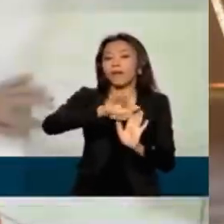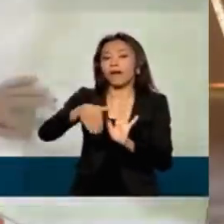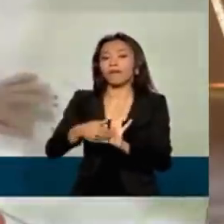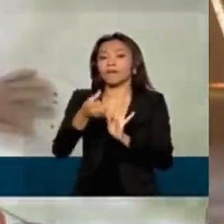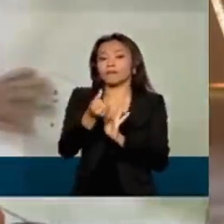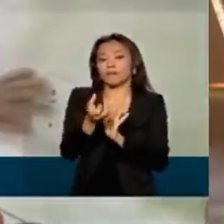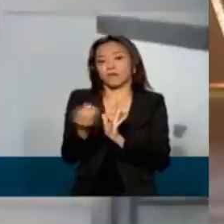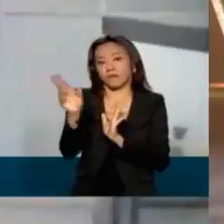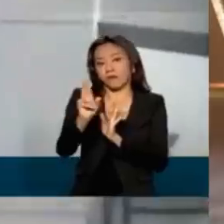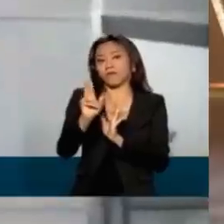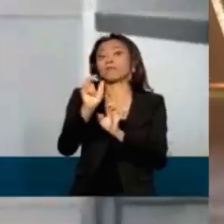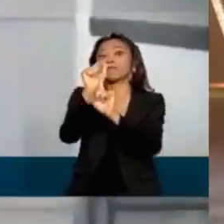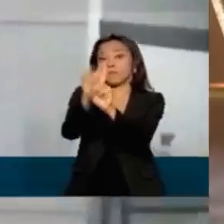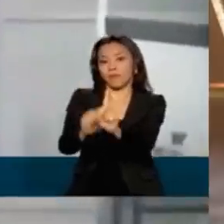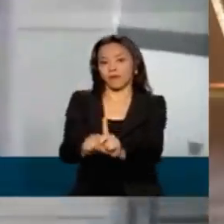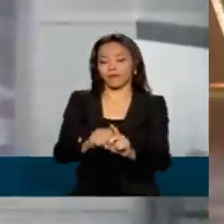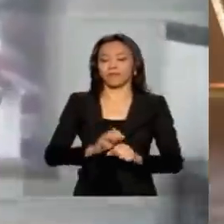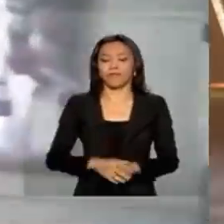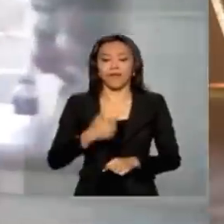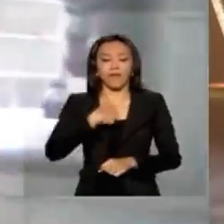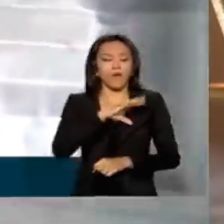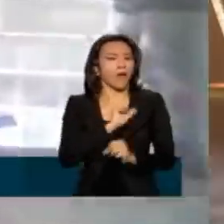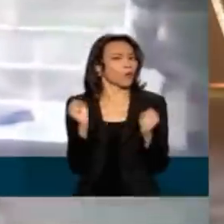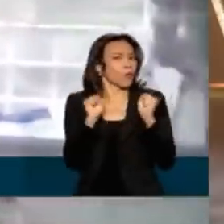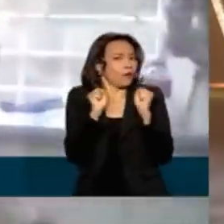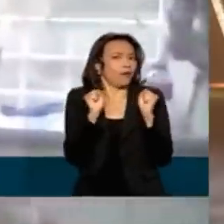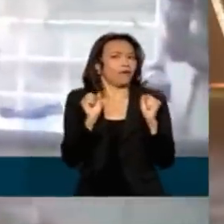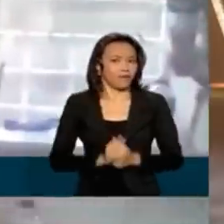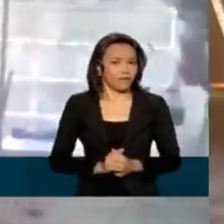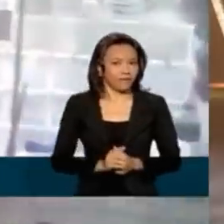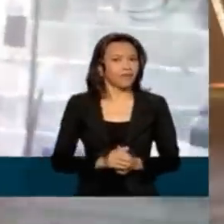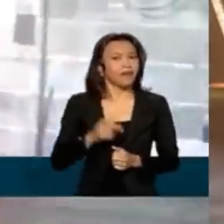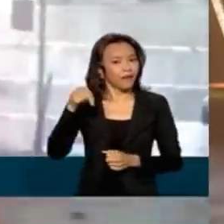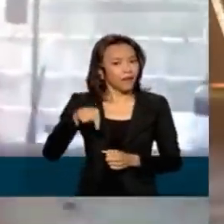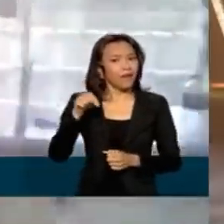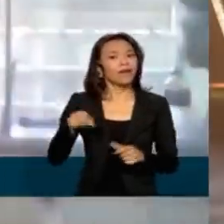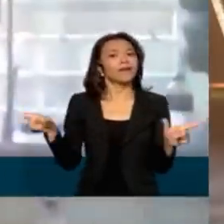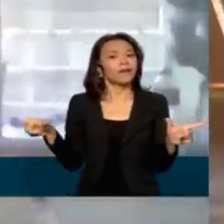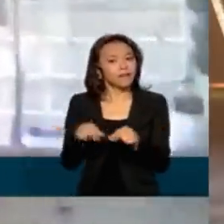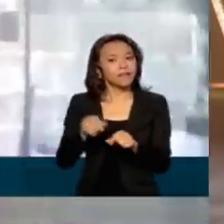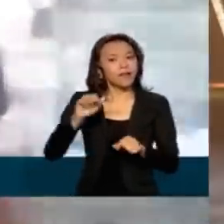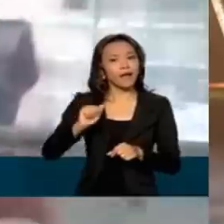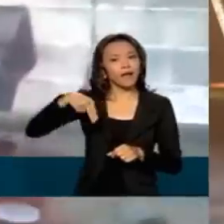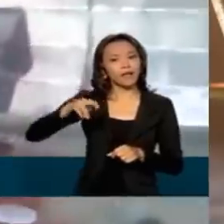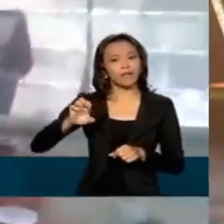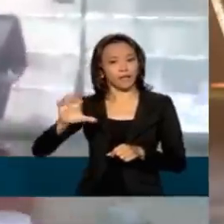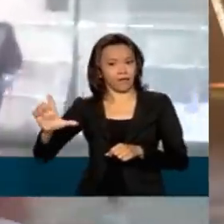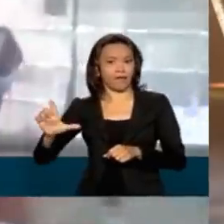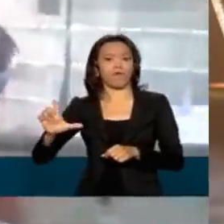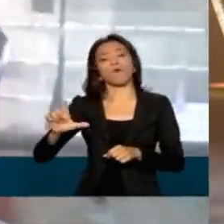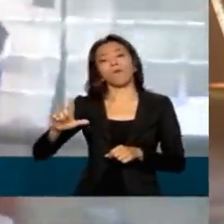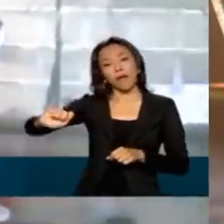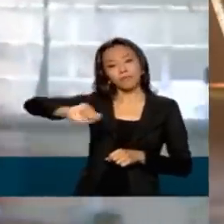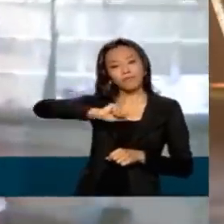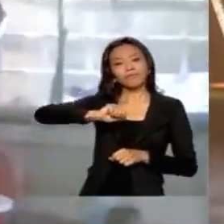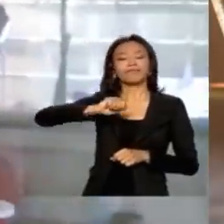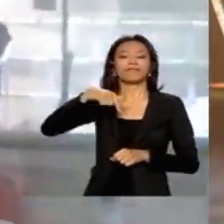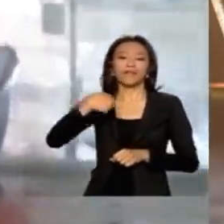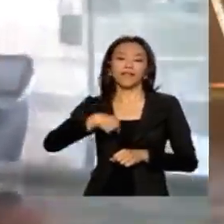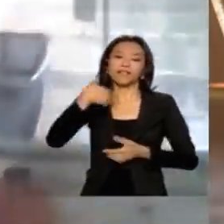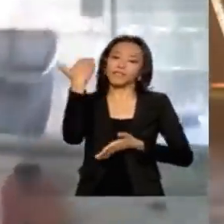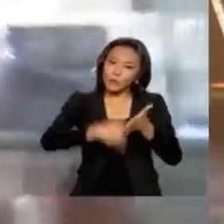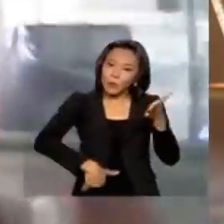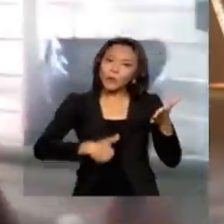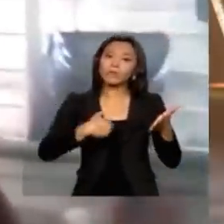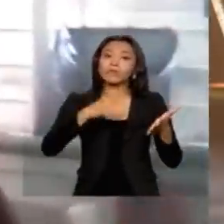R$ 50 a R$ 60 por mês. Eu adorei esse negócio da Enel com o benefício social para a gente, né? Principalmente para quem